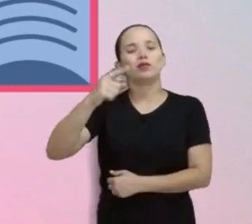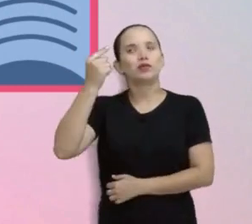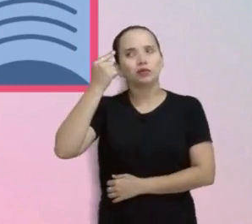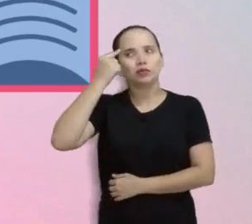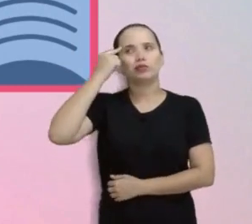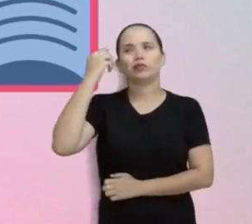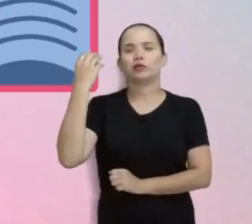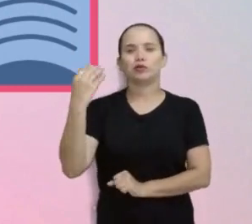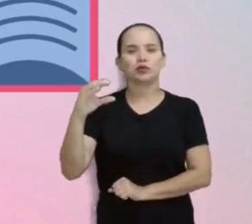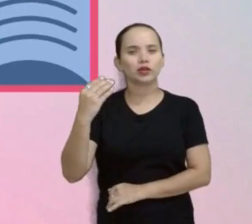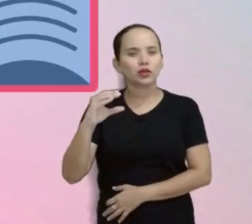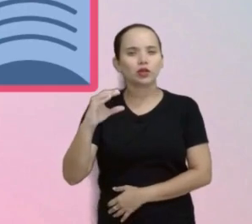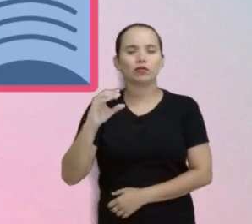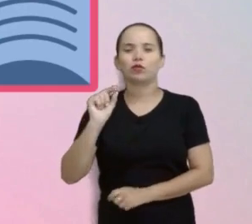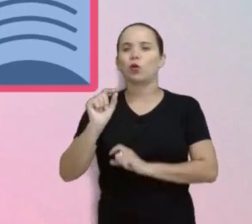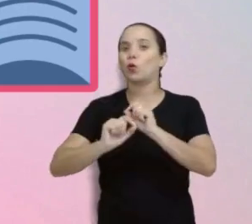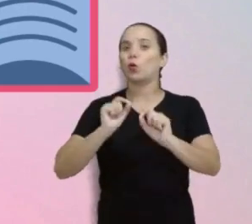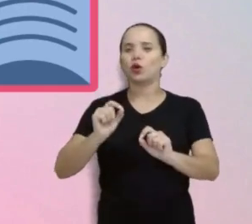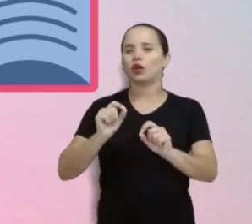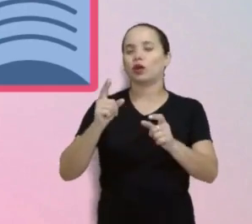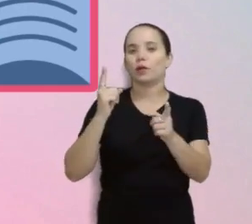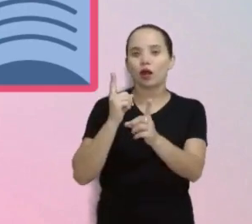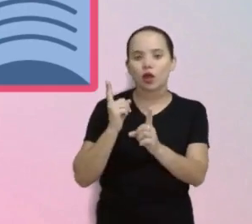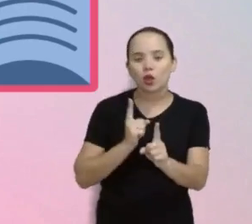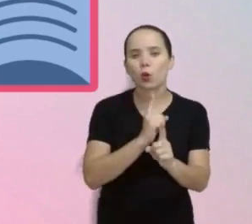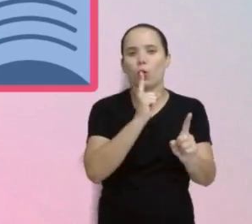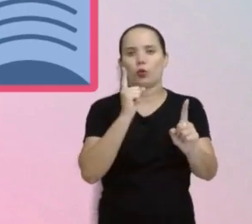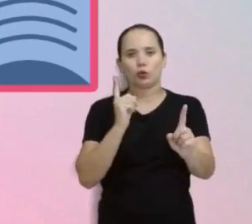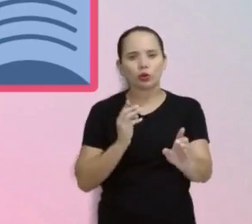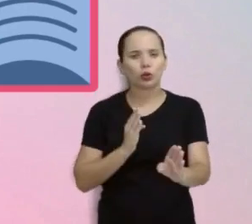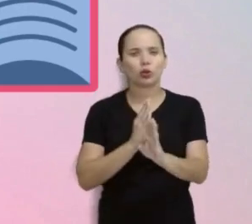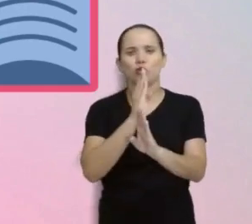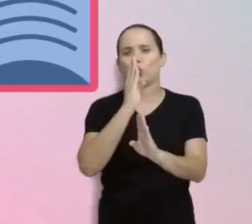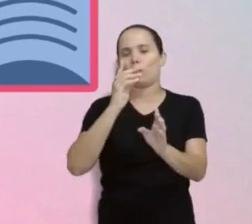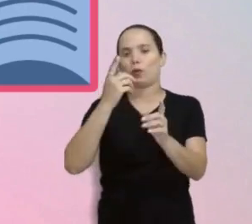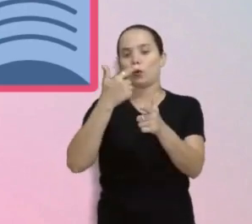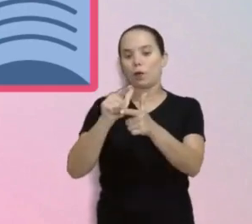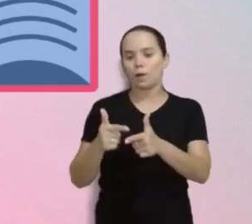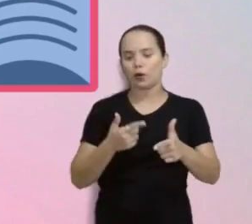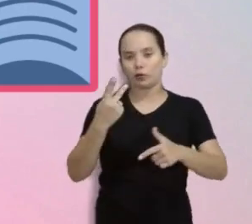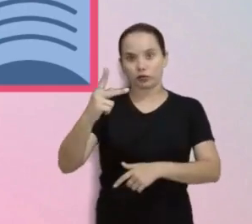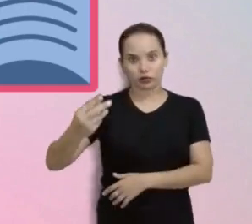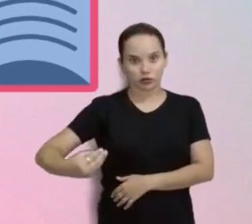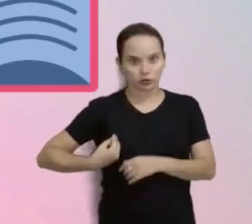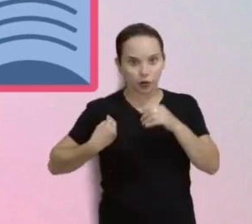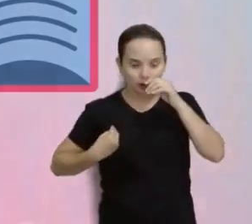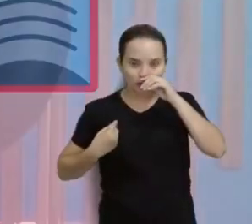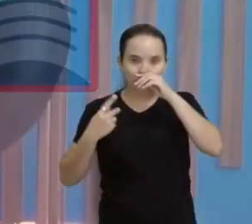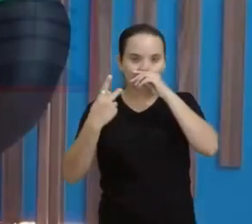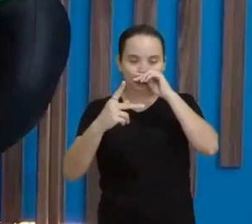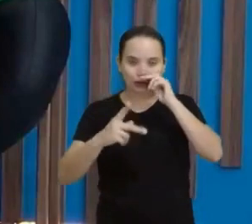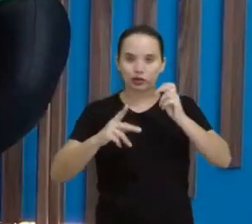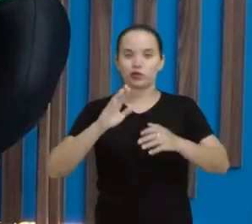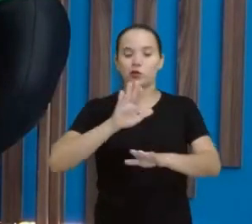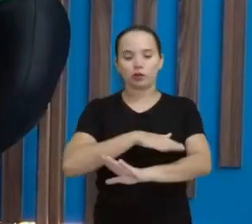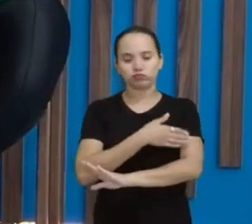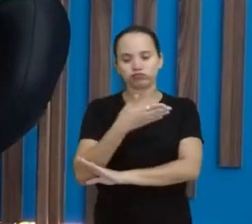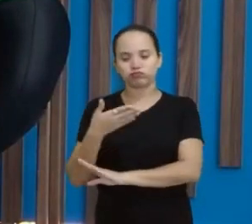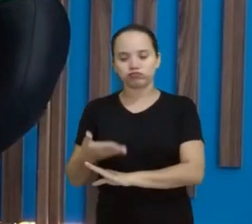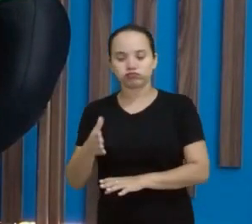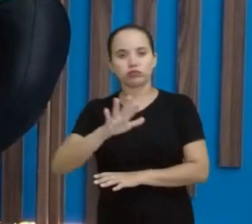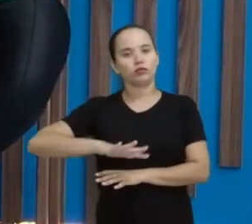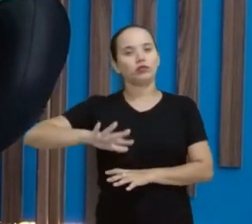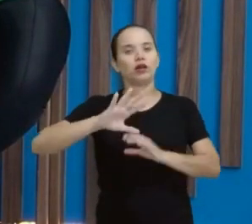pensamento científico, que era para encontrar um problema do seu cotidiano, da sua casa, da sua comunidade